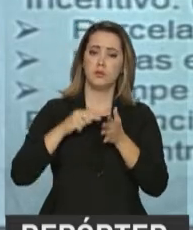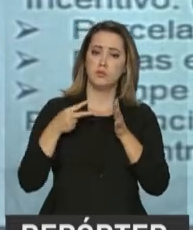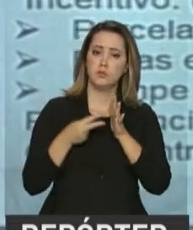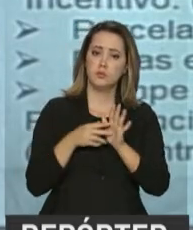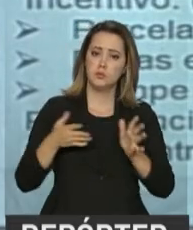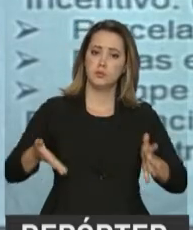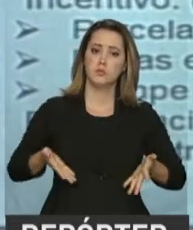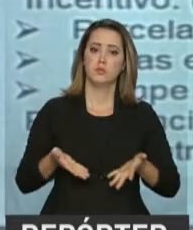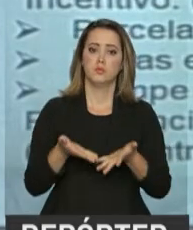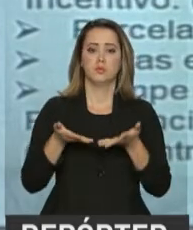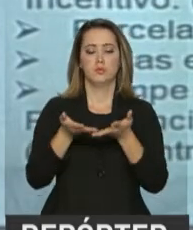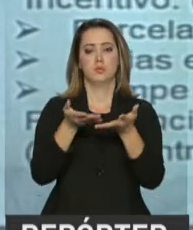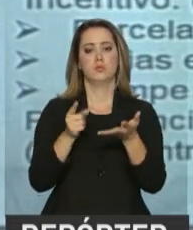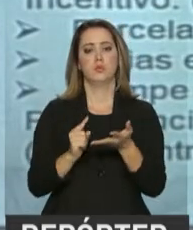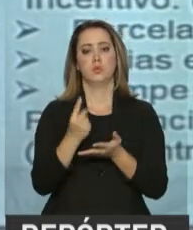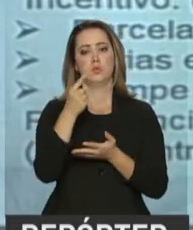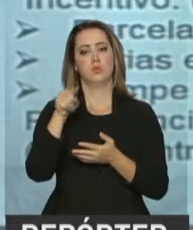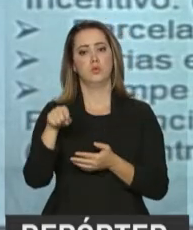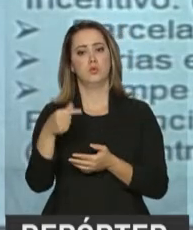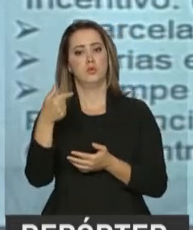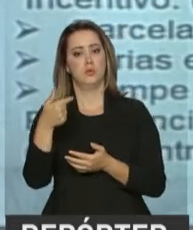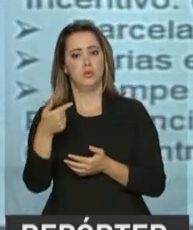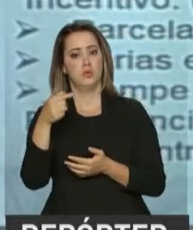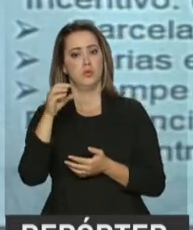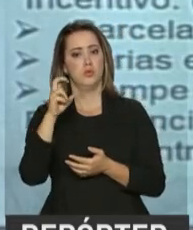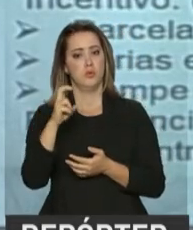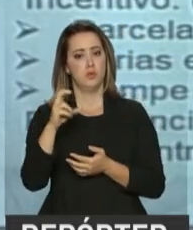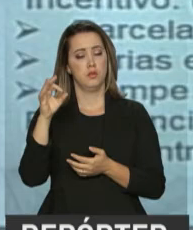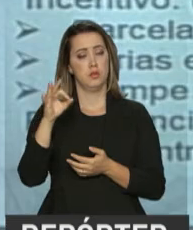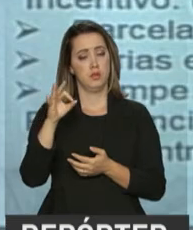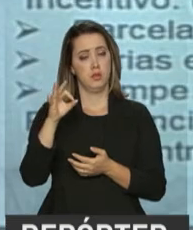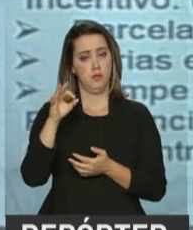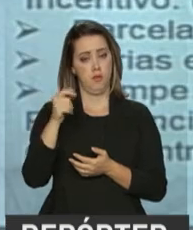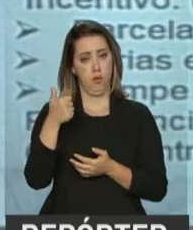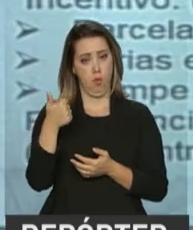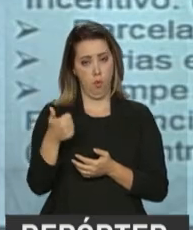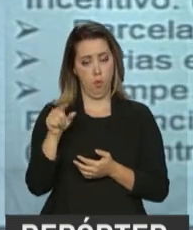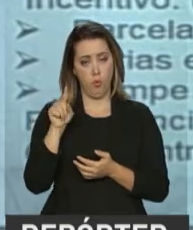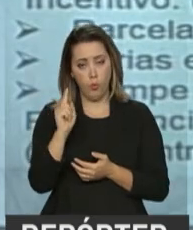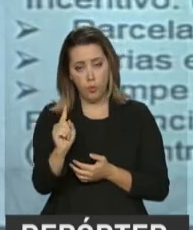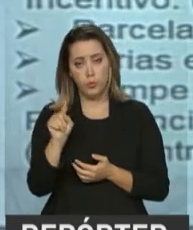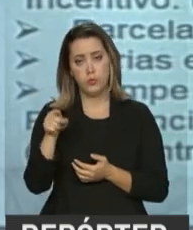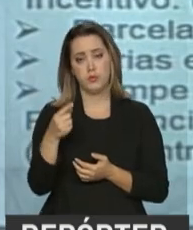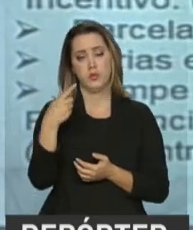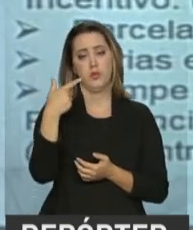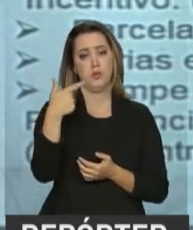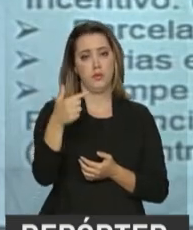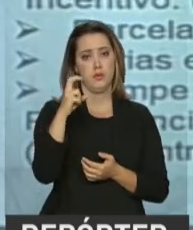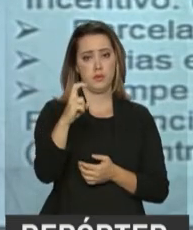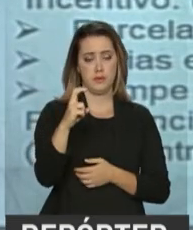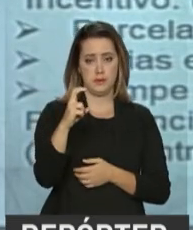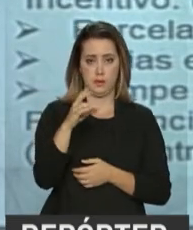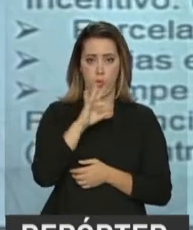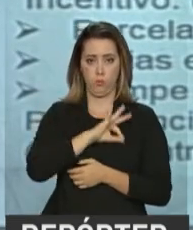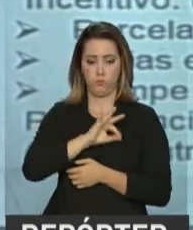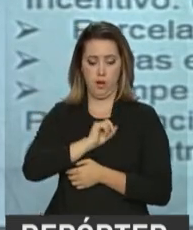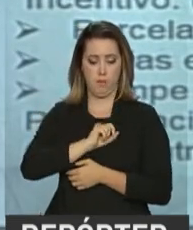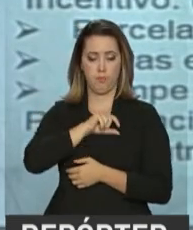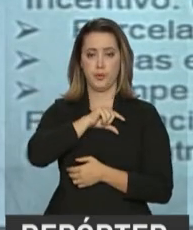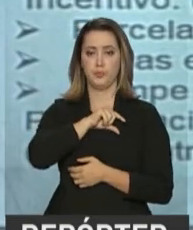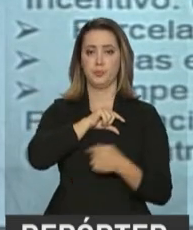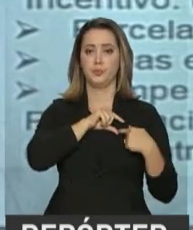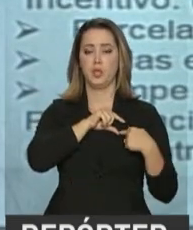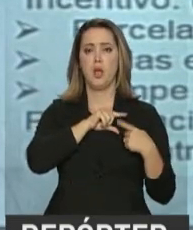um incentivo de 1,25 remuneração para cada ano de efetivo exercício